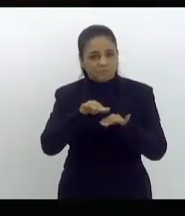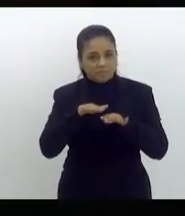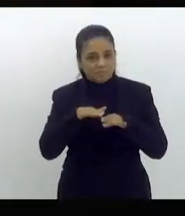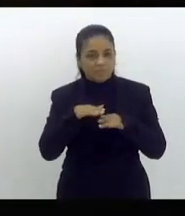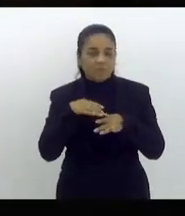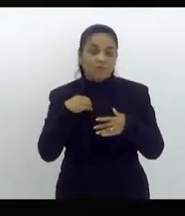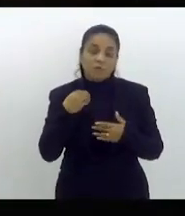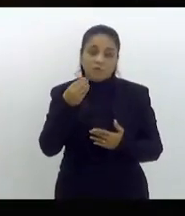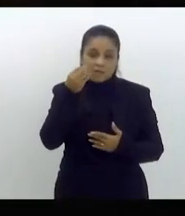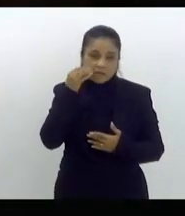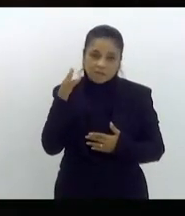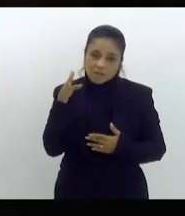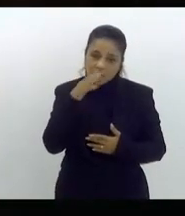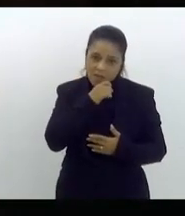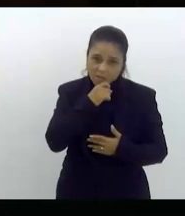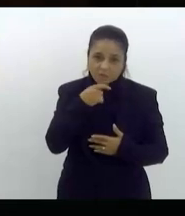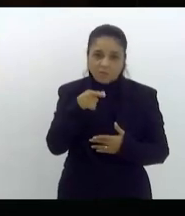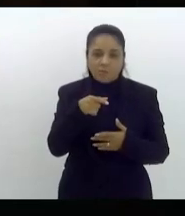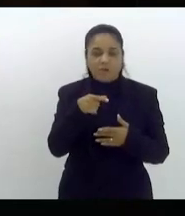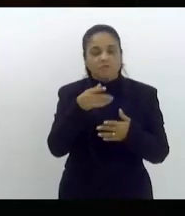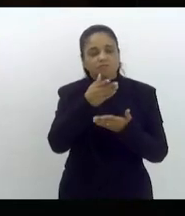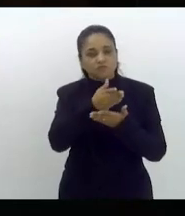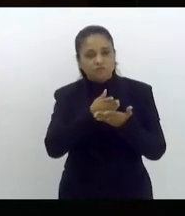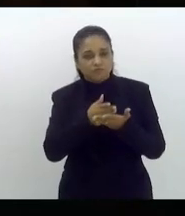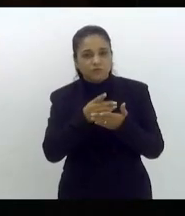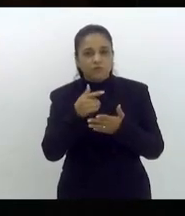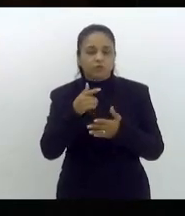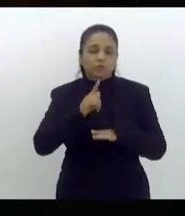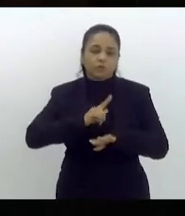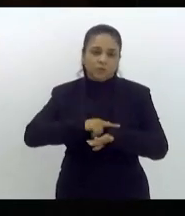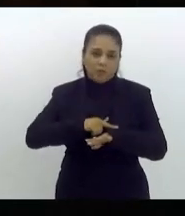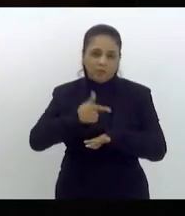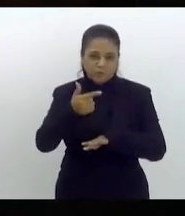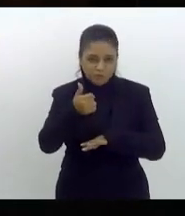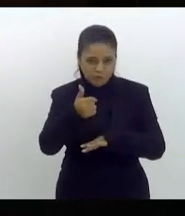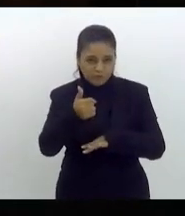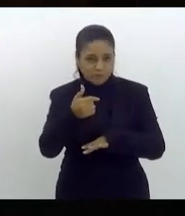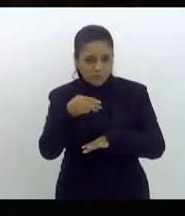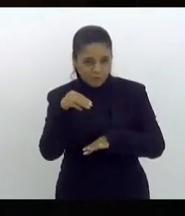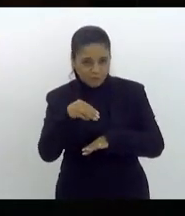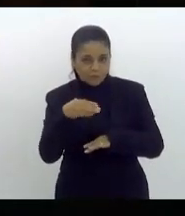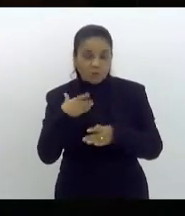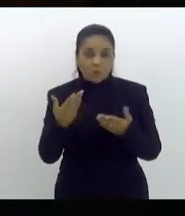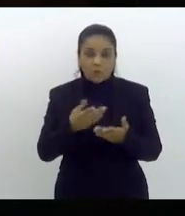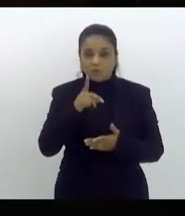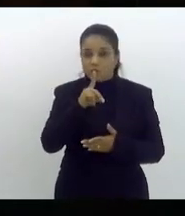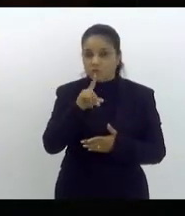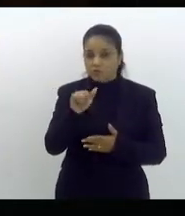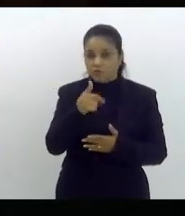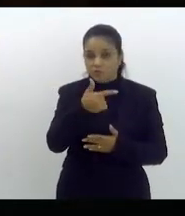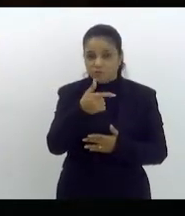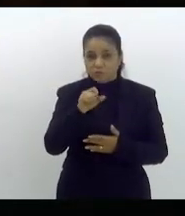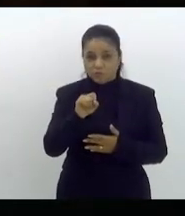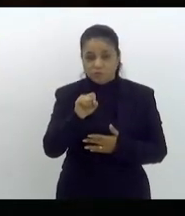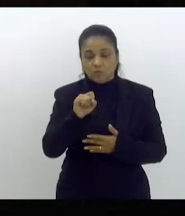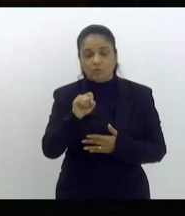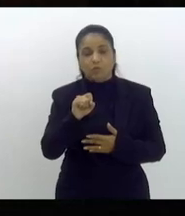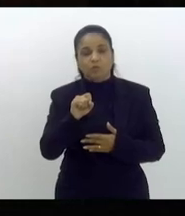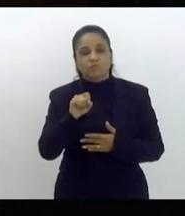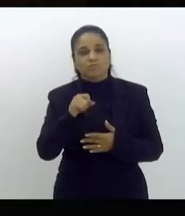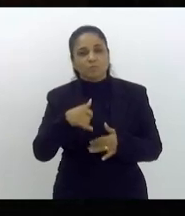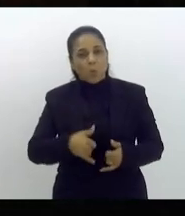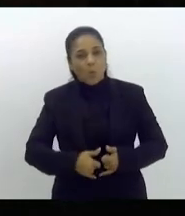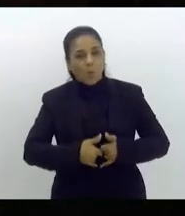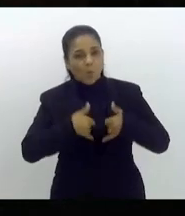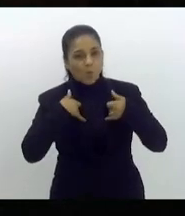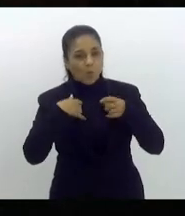deputada Renata Souza para dividir o tempo como vossa excelência hoje é dia 28 de Junho dia do orgulho de ser